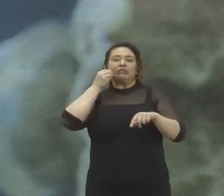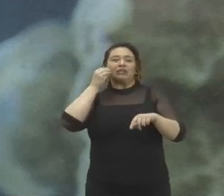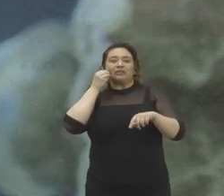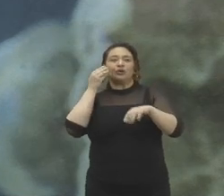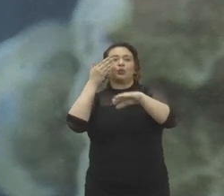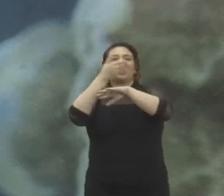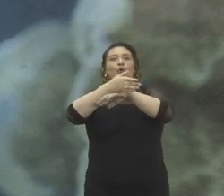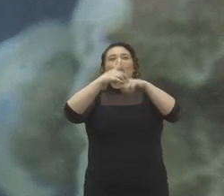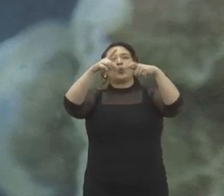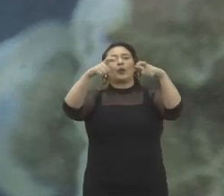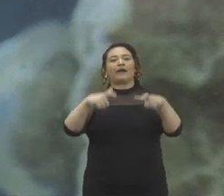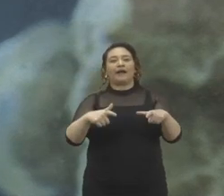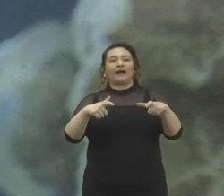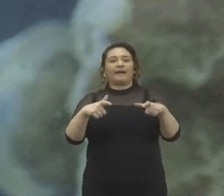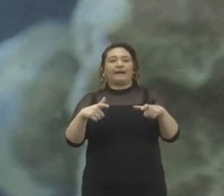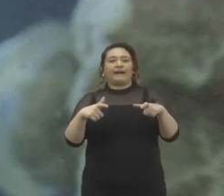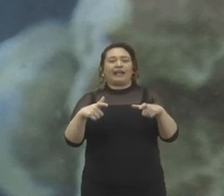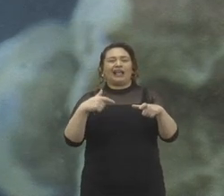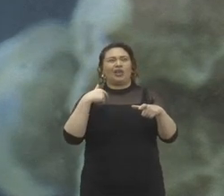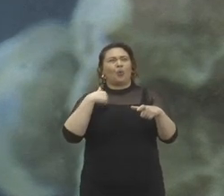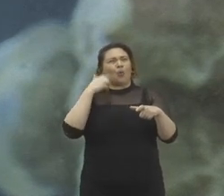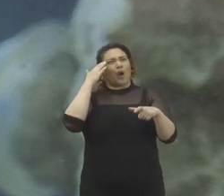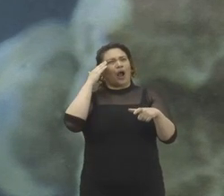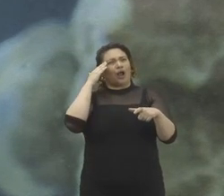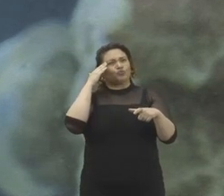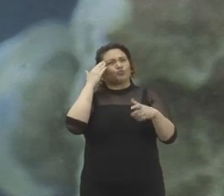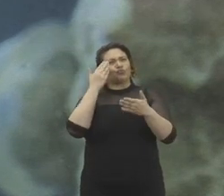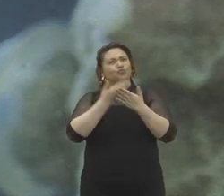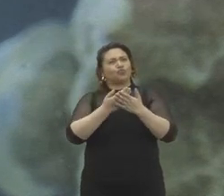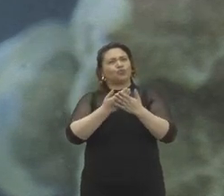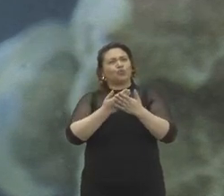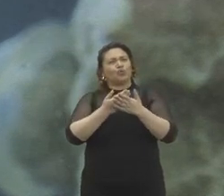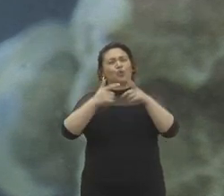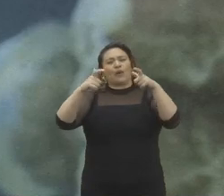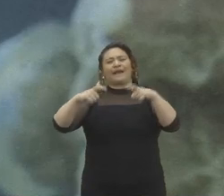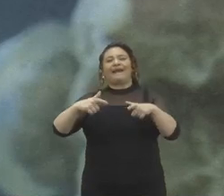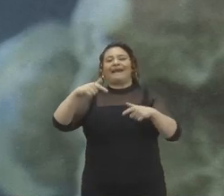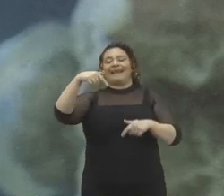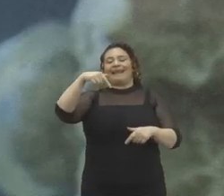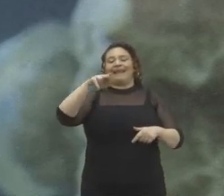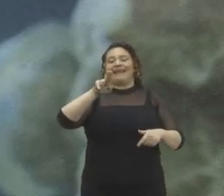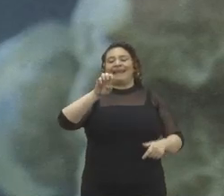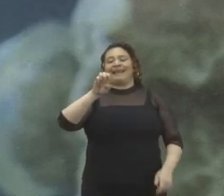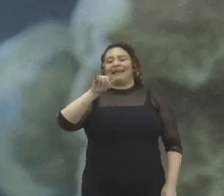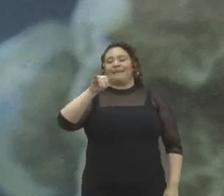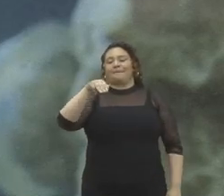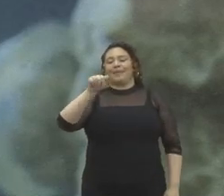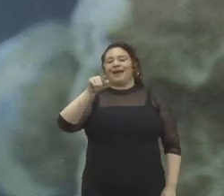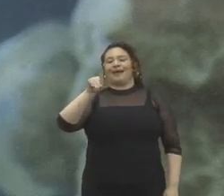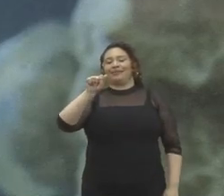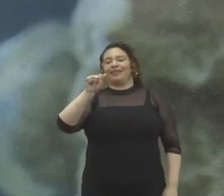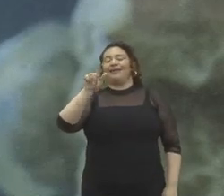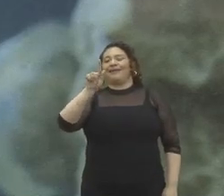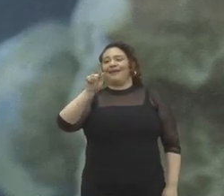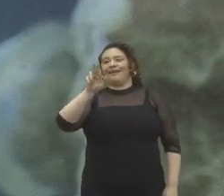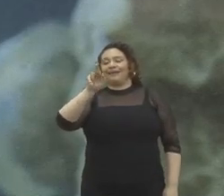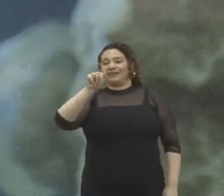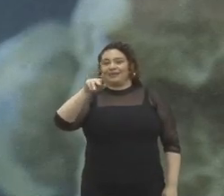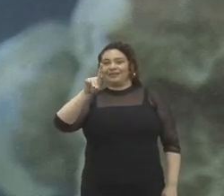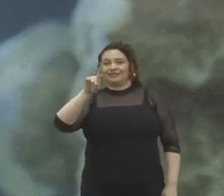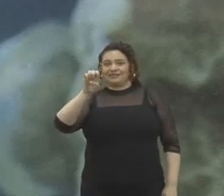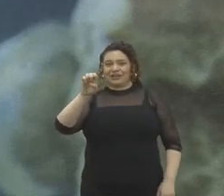que que era acho que era Queimada Grande queimada grande aqui 35 km de